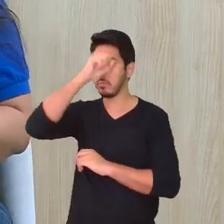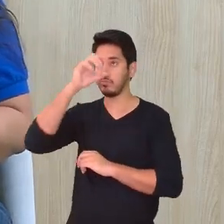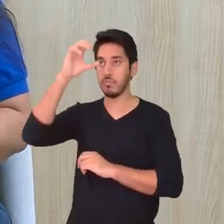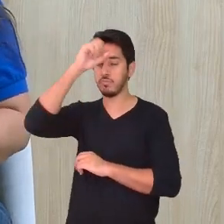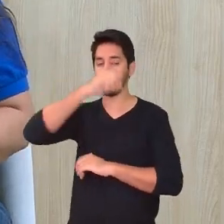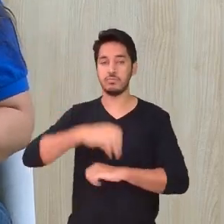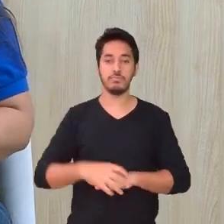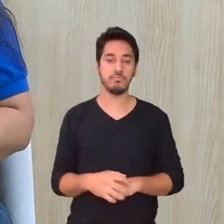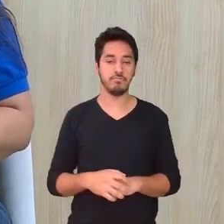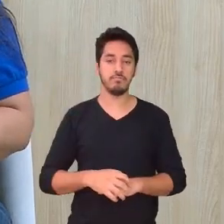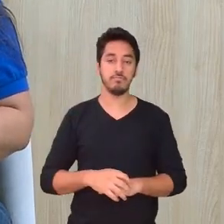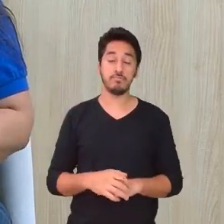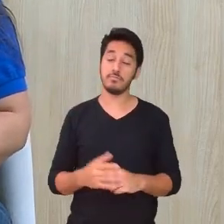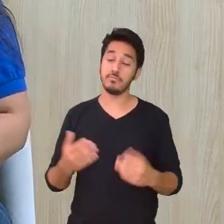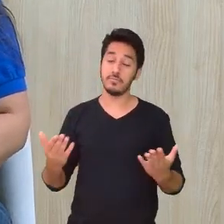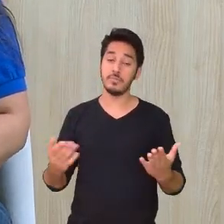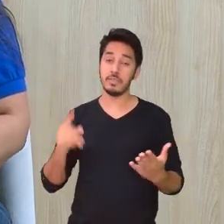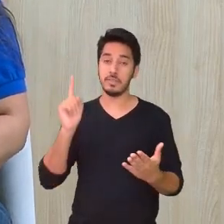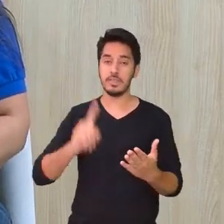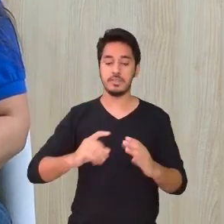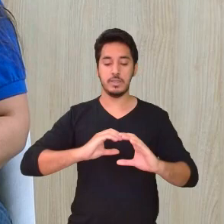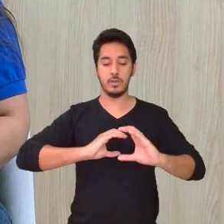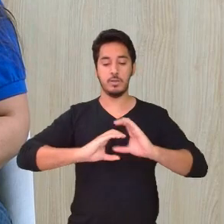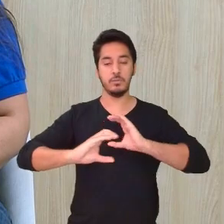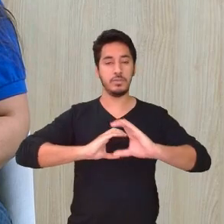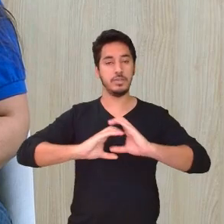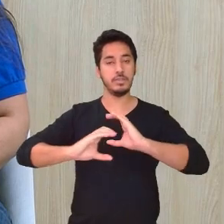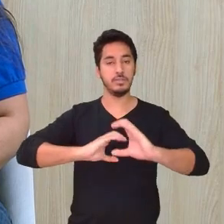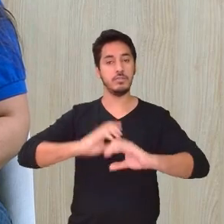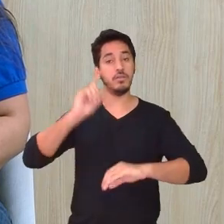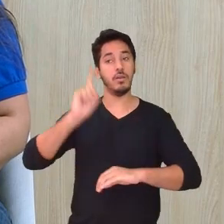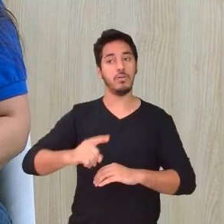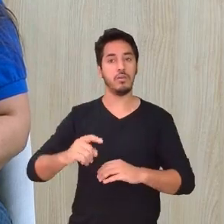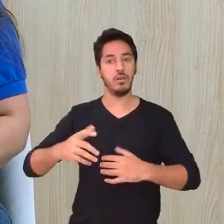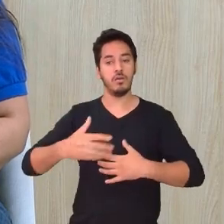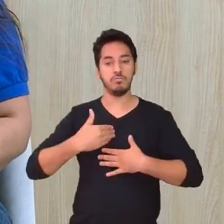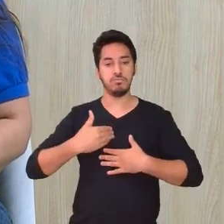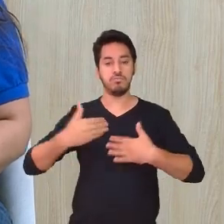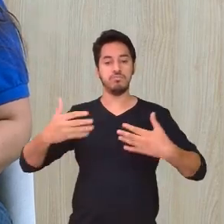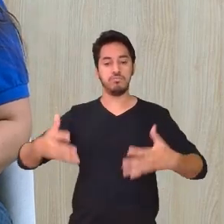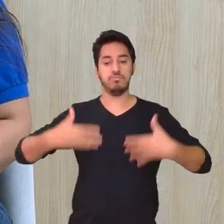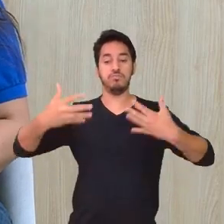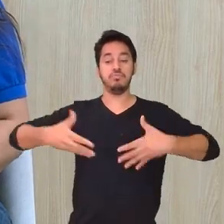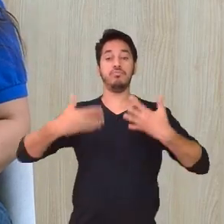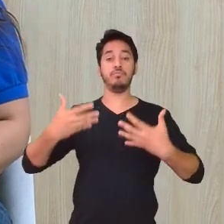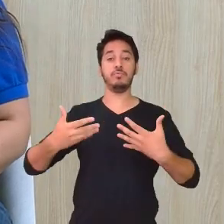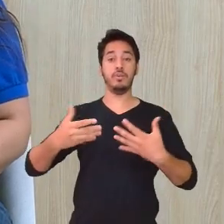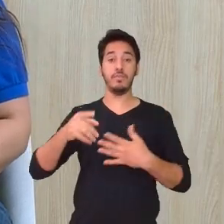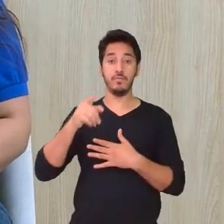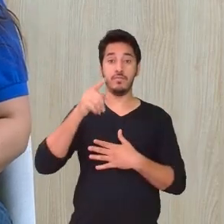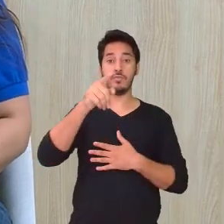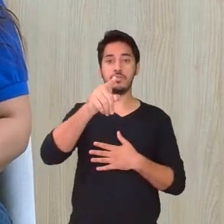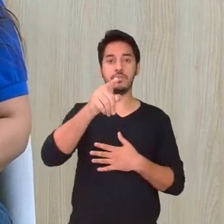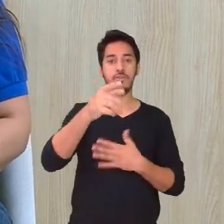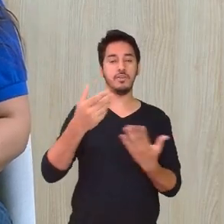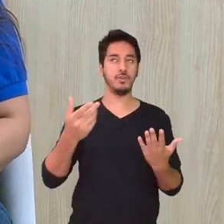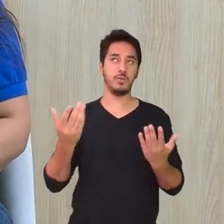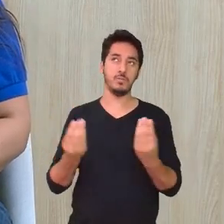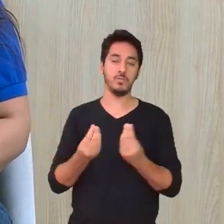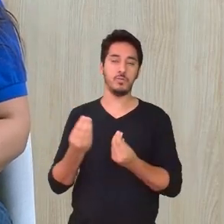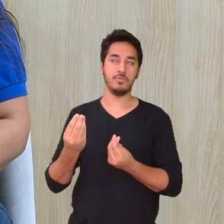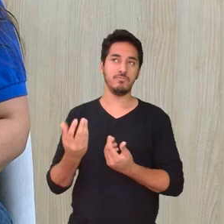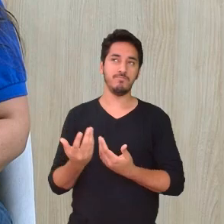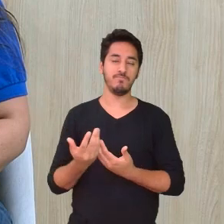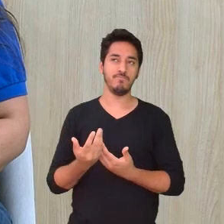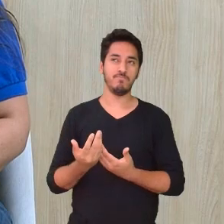E nesse caso aí, né, ou seja, essa comunicação é o que impulsiona você, como o termo assim, você